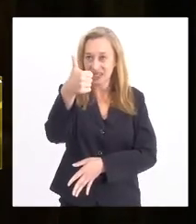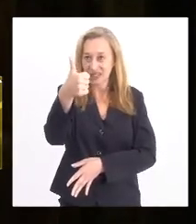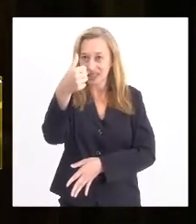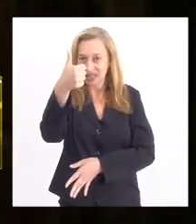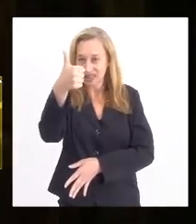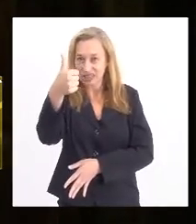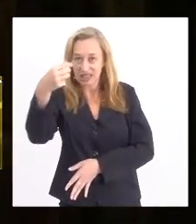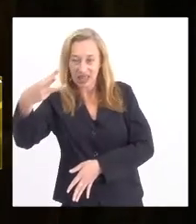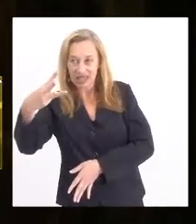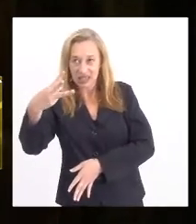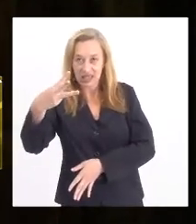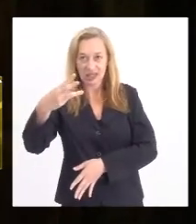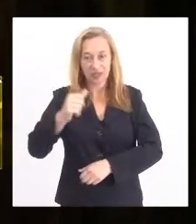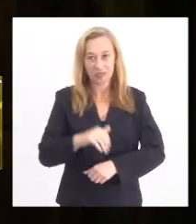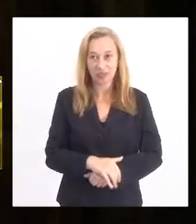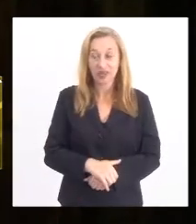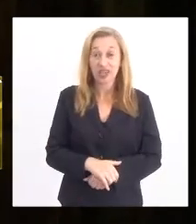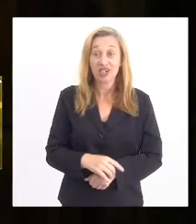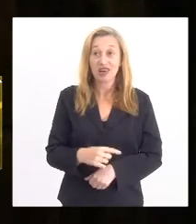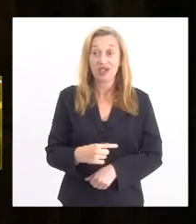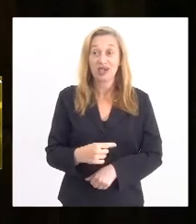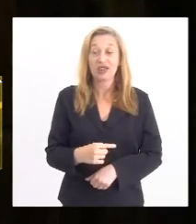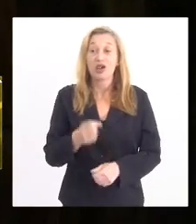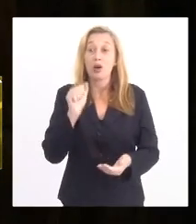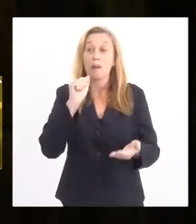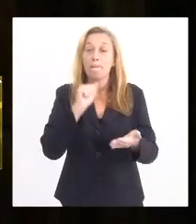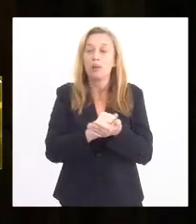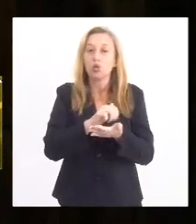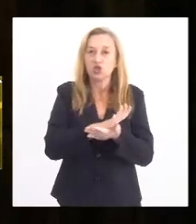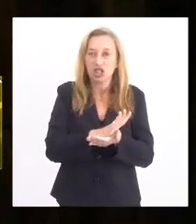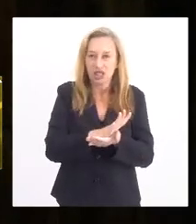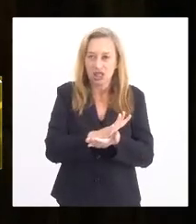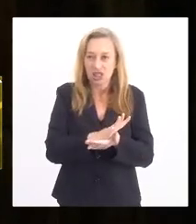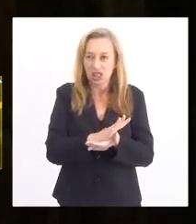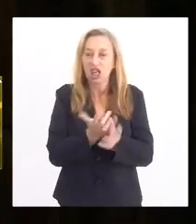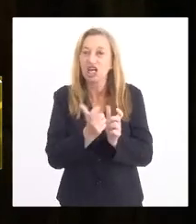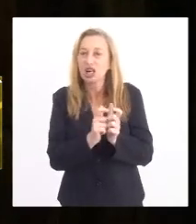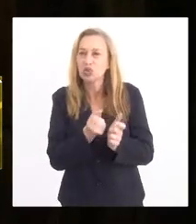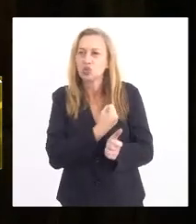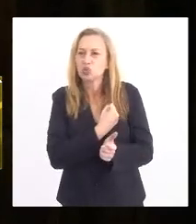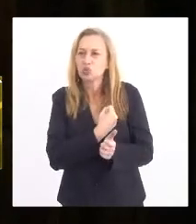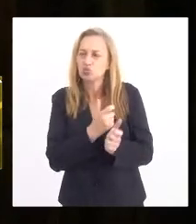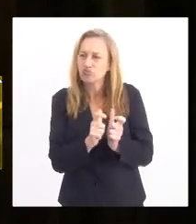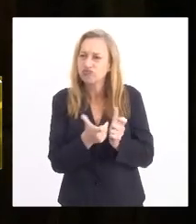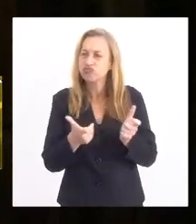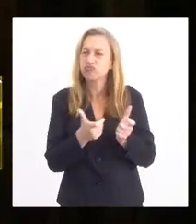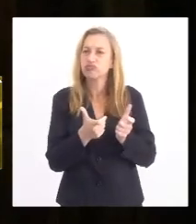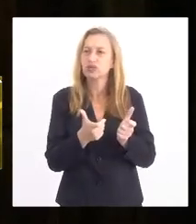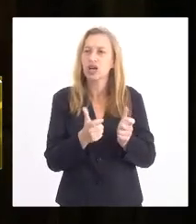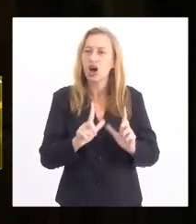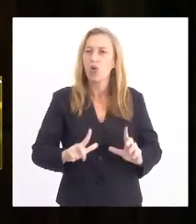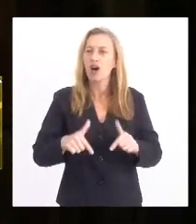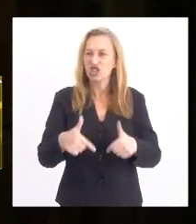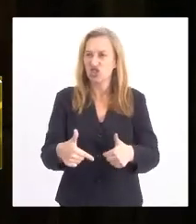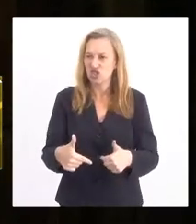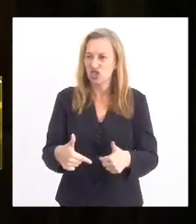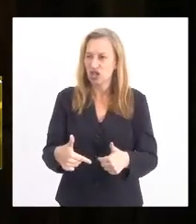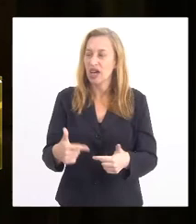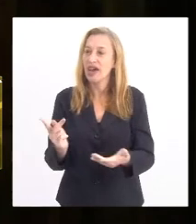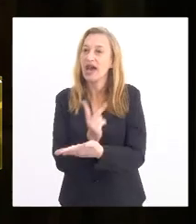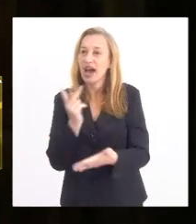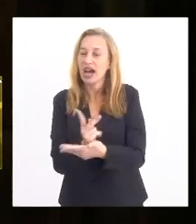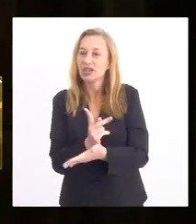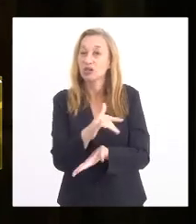713/quatro que prevê multas pesadíssimas a atos de vandalismo a documentos